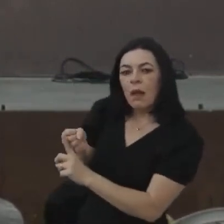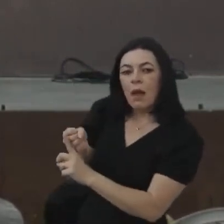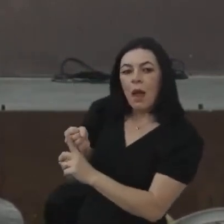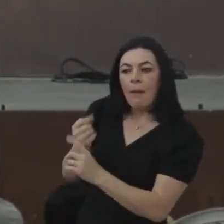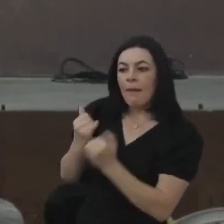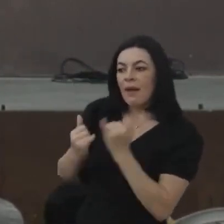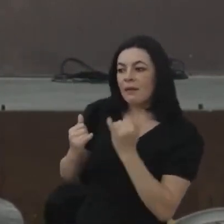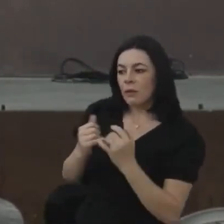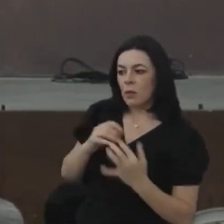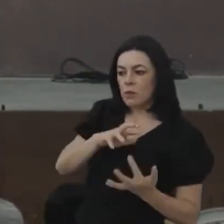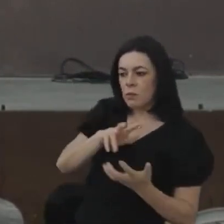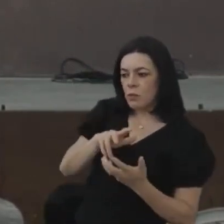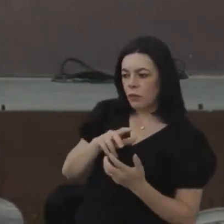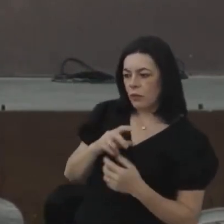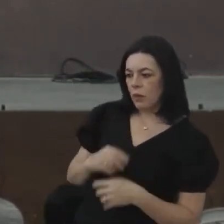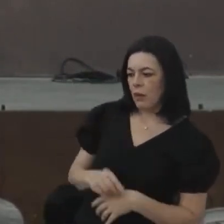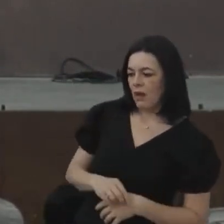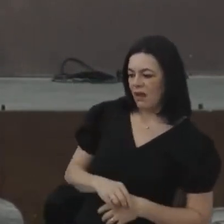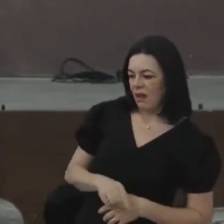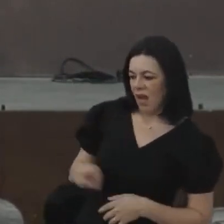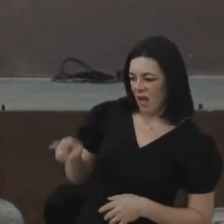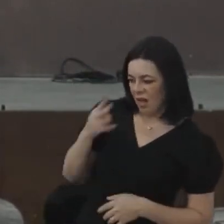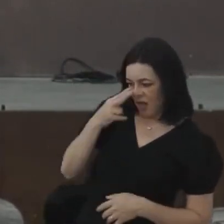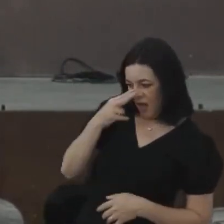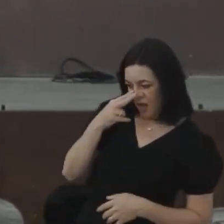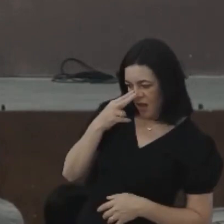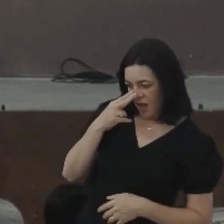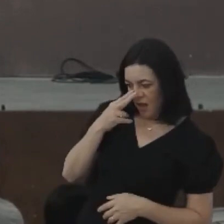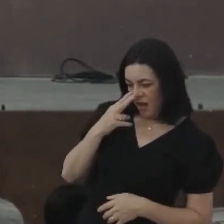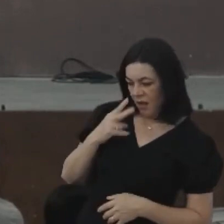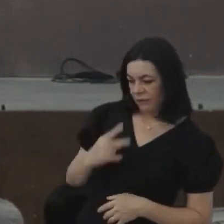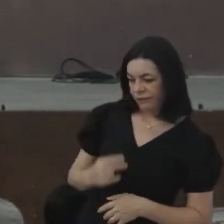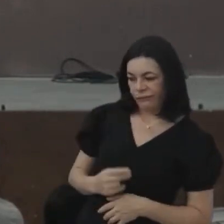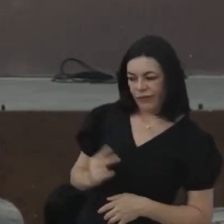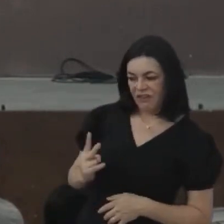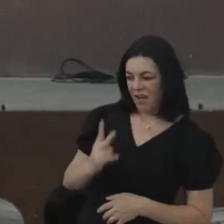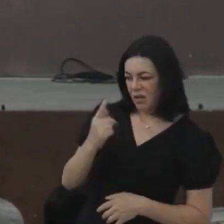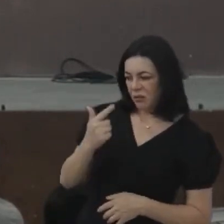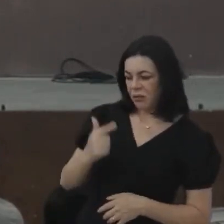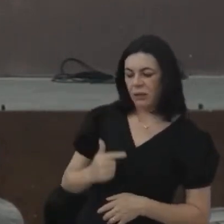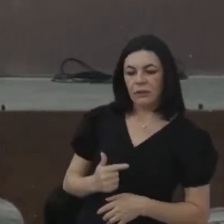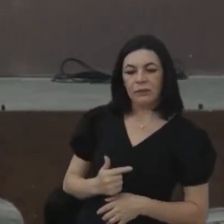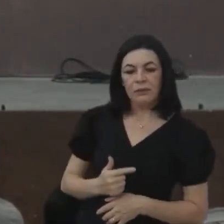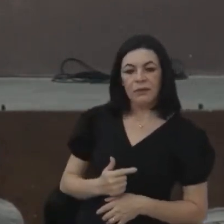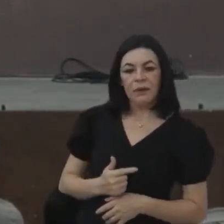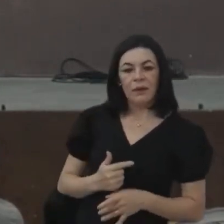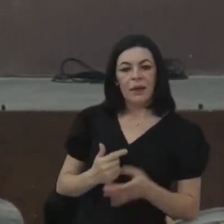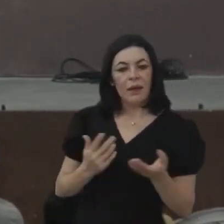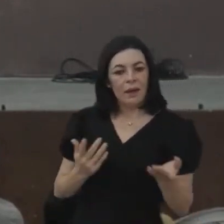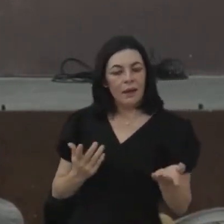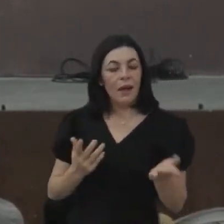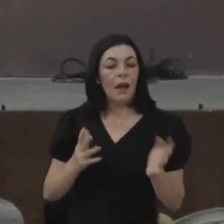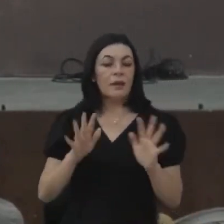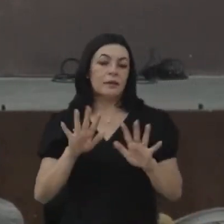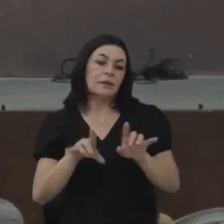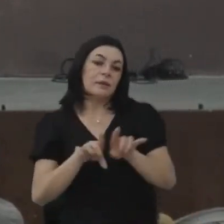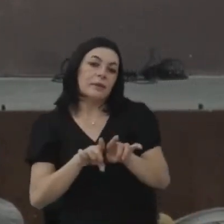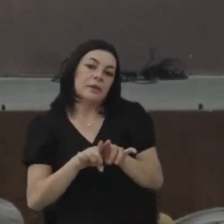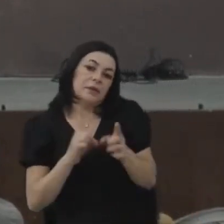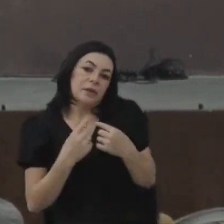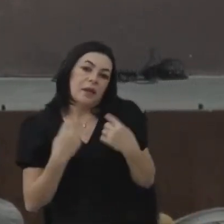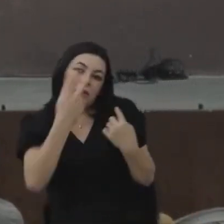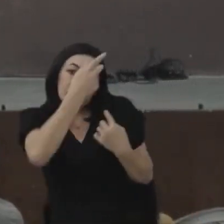para quem é um crente em Cristo Jesus e tenta viver de um modo correto, você sabe o que eu estou dizendo. o quanto muitas vezes nós somos tidos